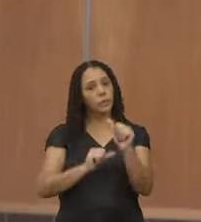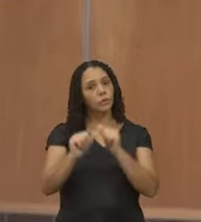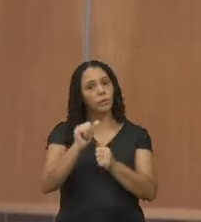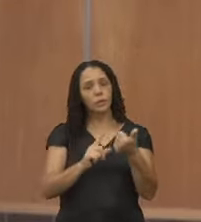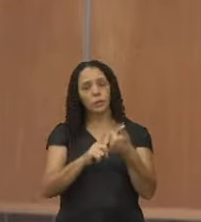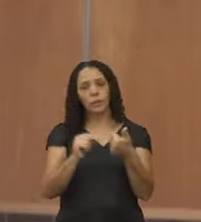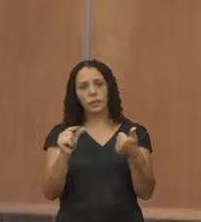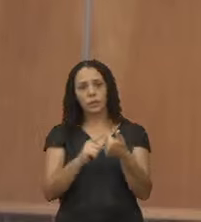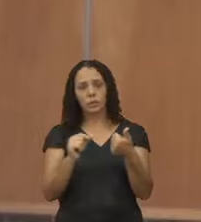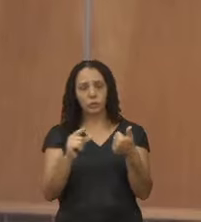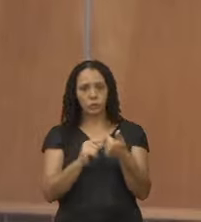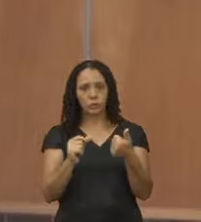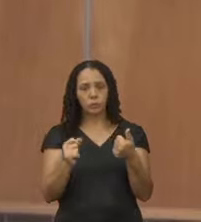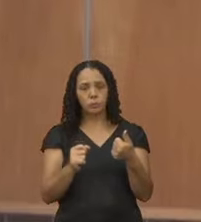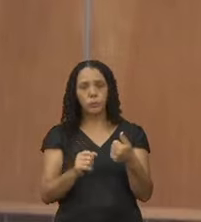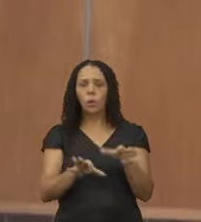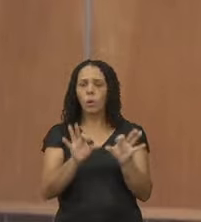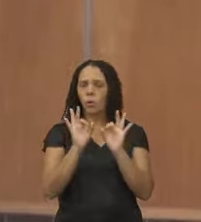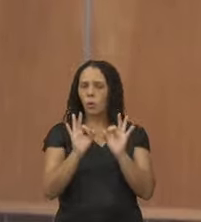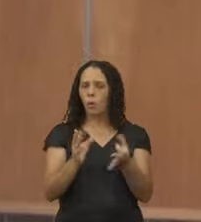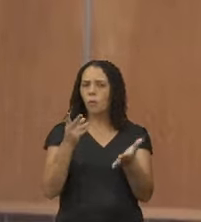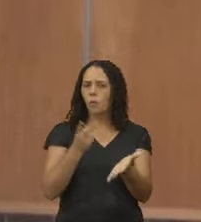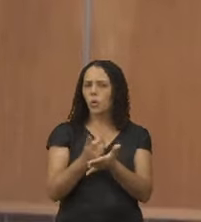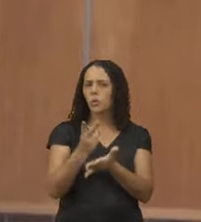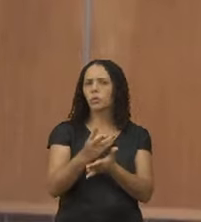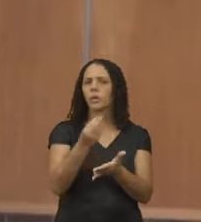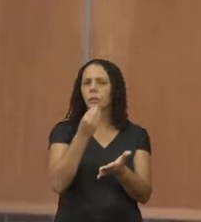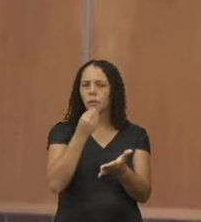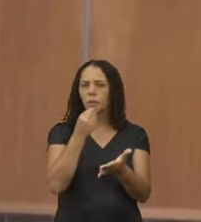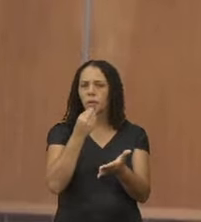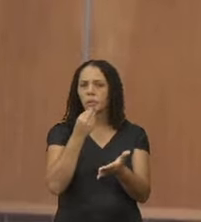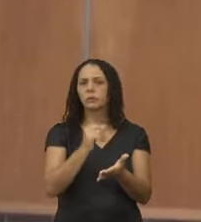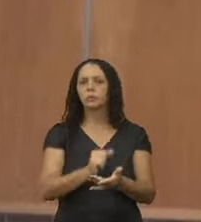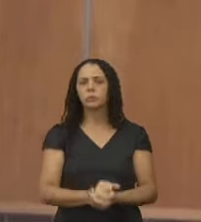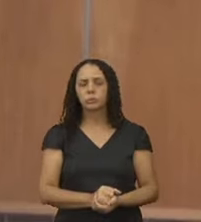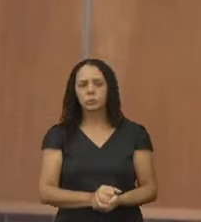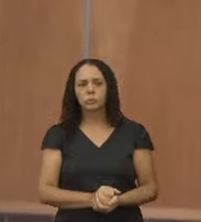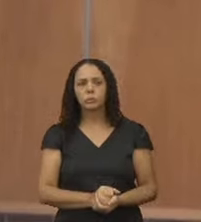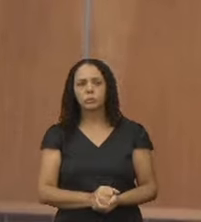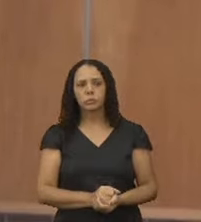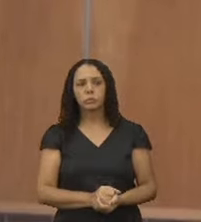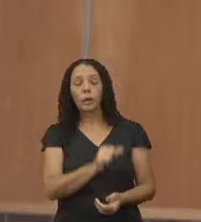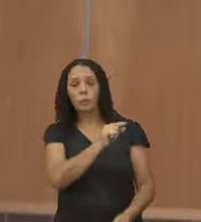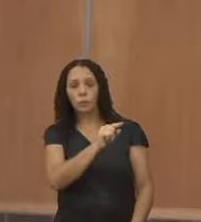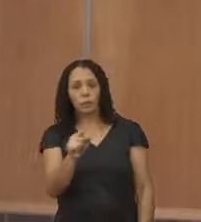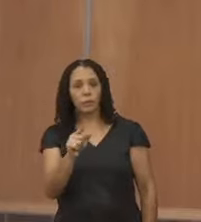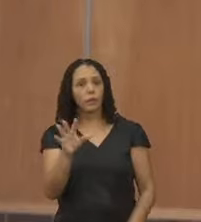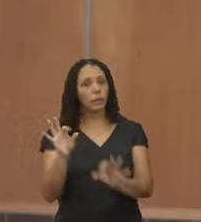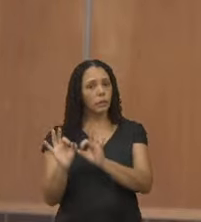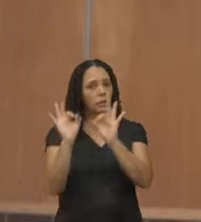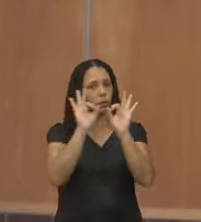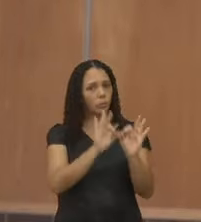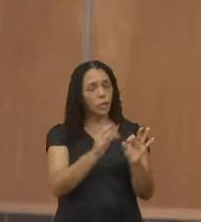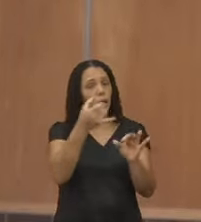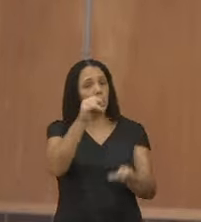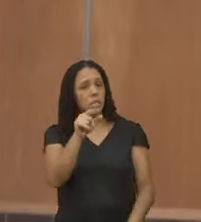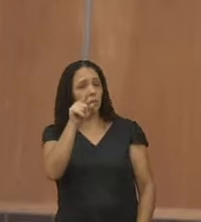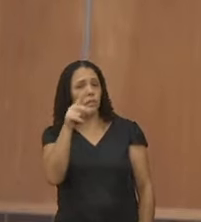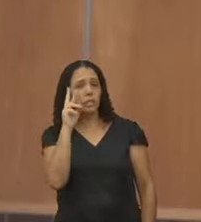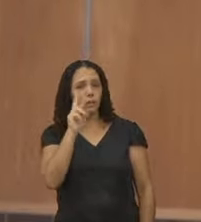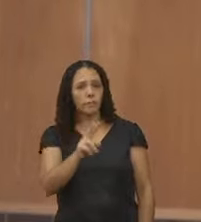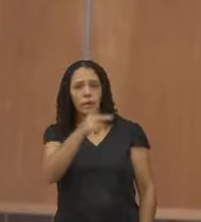tempo. Então, isso aí, com certeza, eu vou continuar batendo nessa tecla. E para você que nos acompanha, se você presenciar